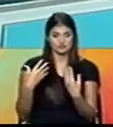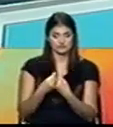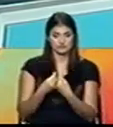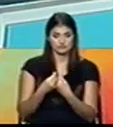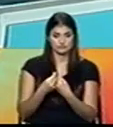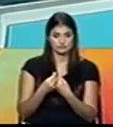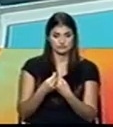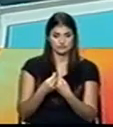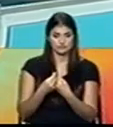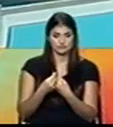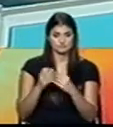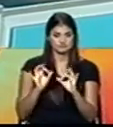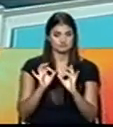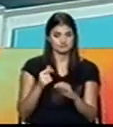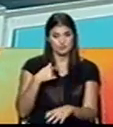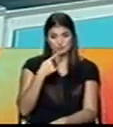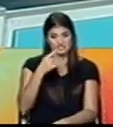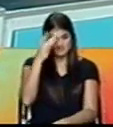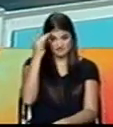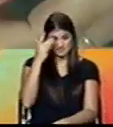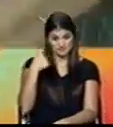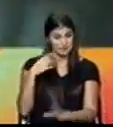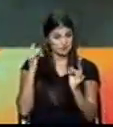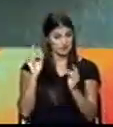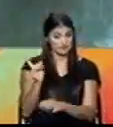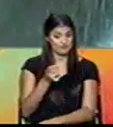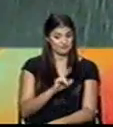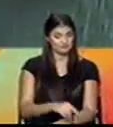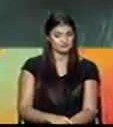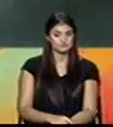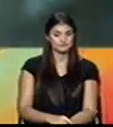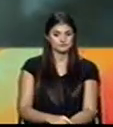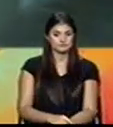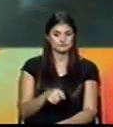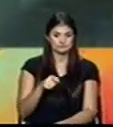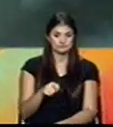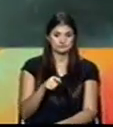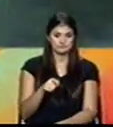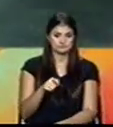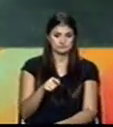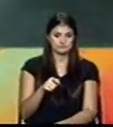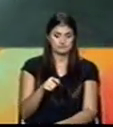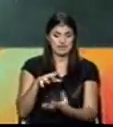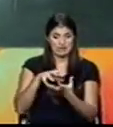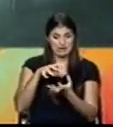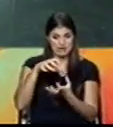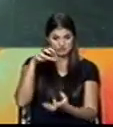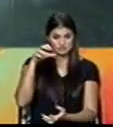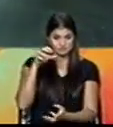líquidos. Já está, líquidos. Não é possível não, já ter está. Mais. Eu disse que isto era fácil, não fácil, estava a brincar. É fácil e rápido. Agora, está o ananás ou o